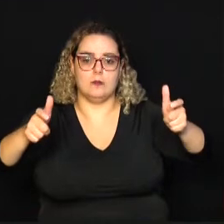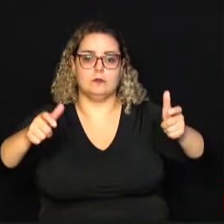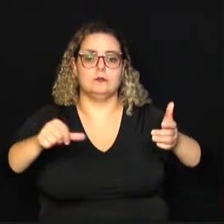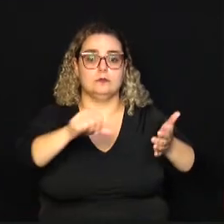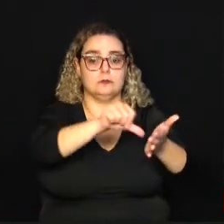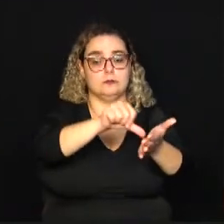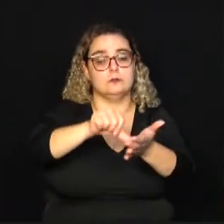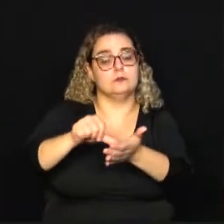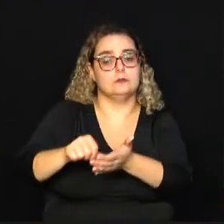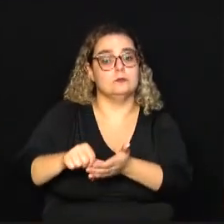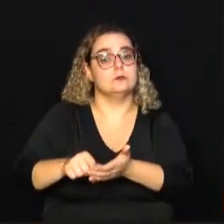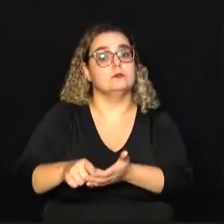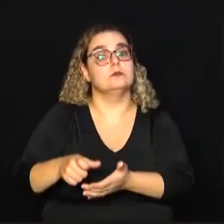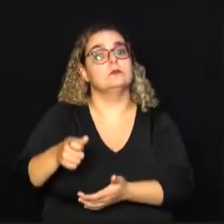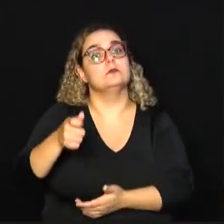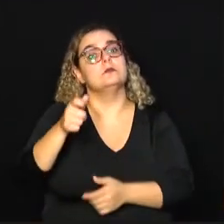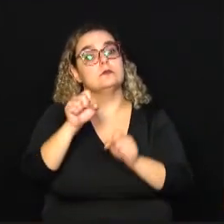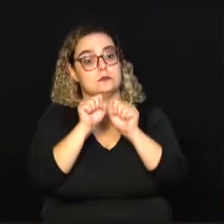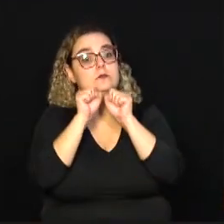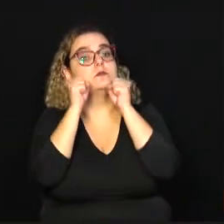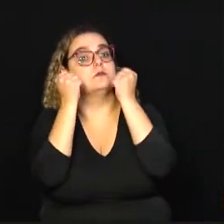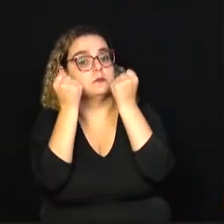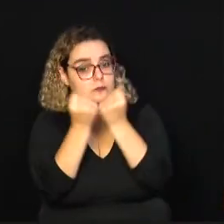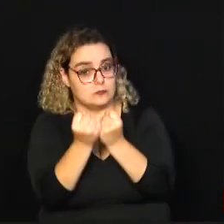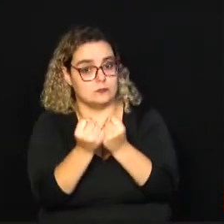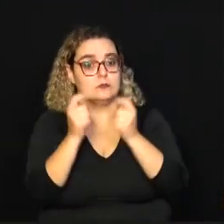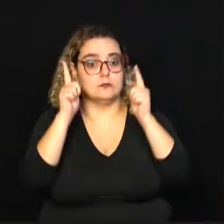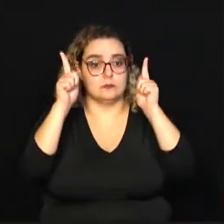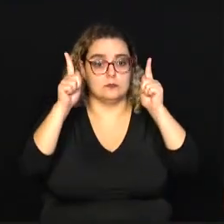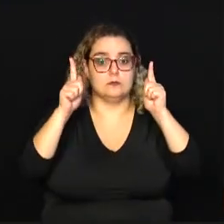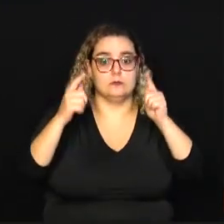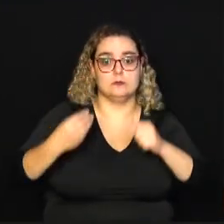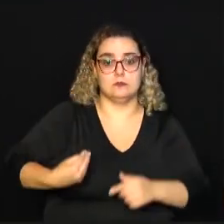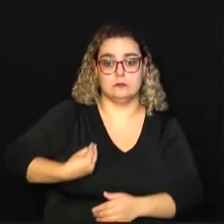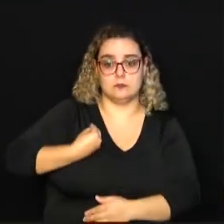sindicais convocarem a greve pela vida. Importante.